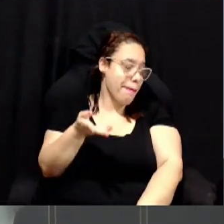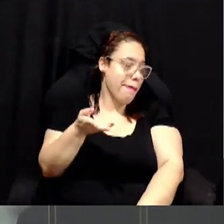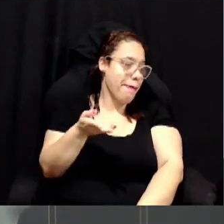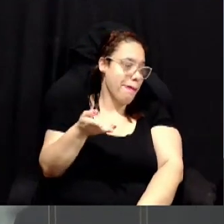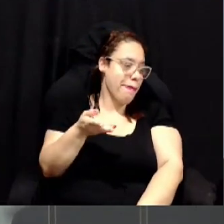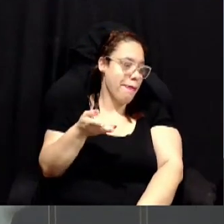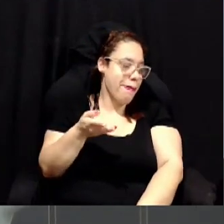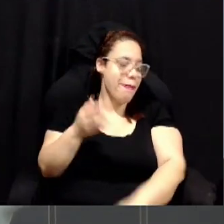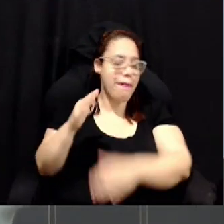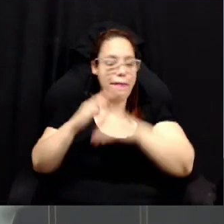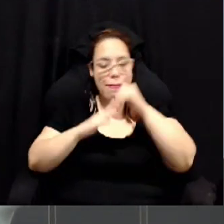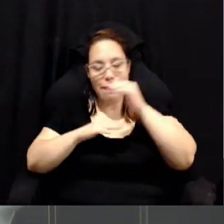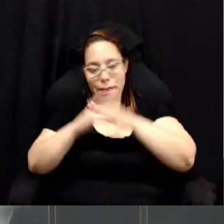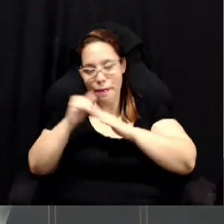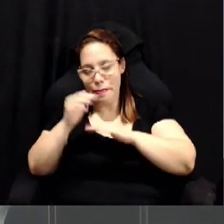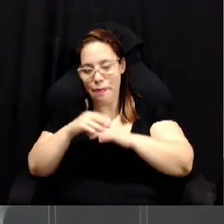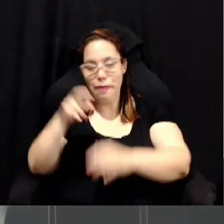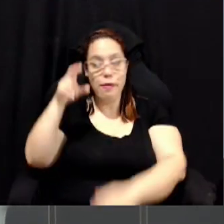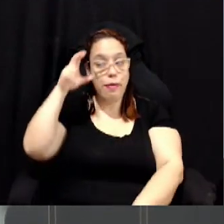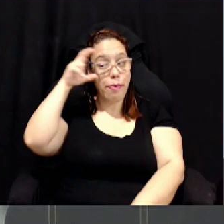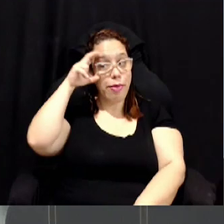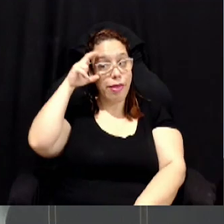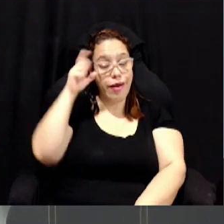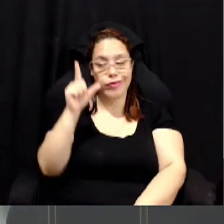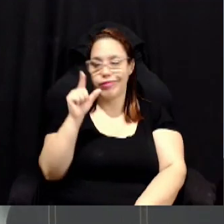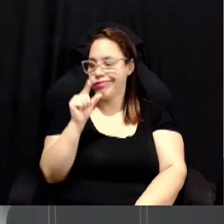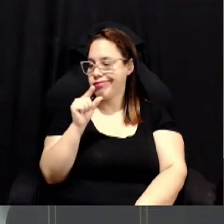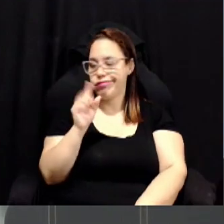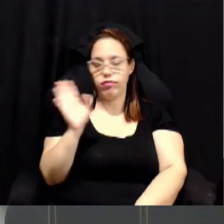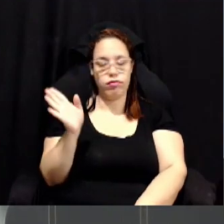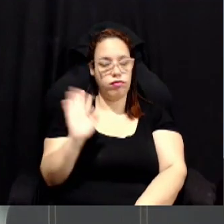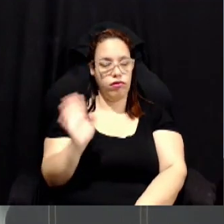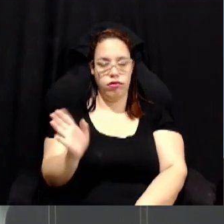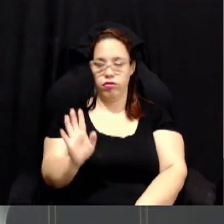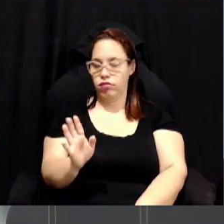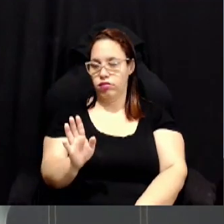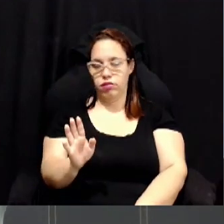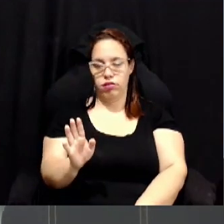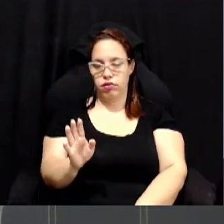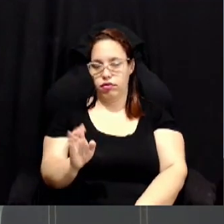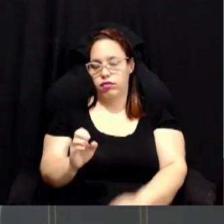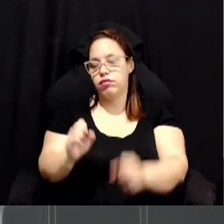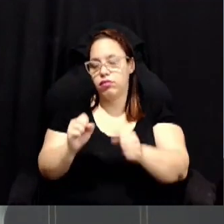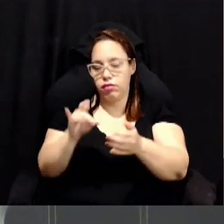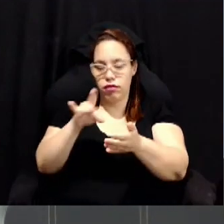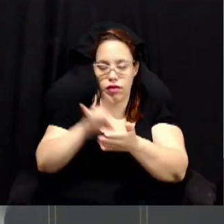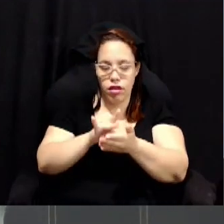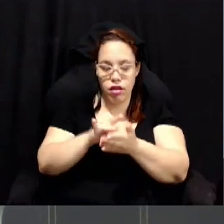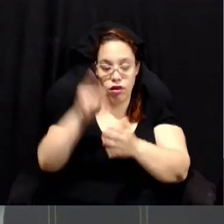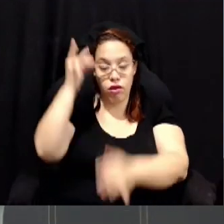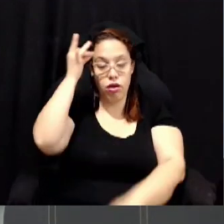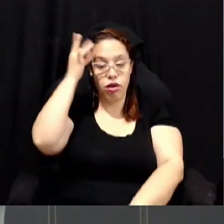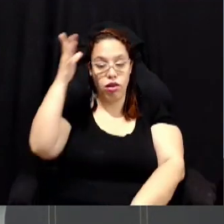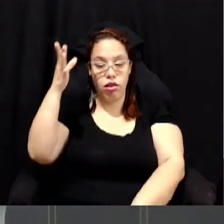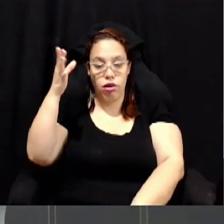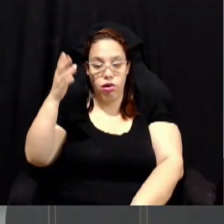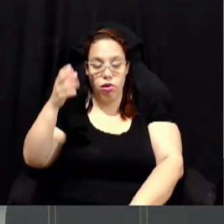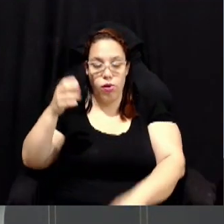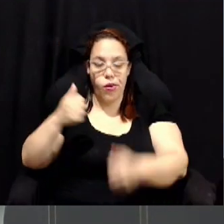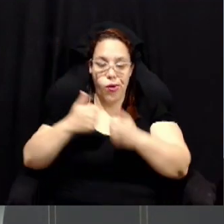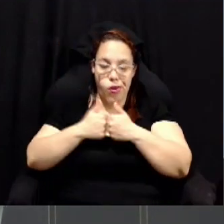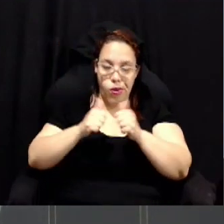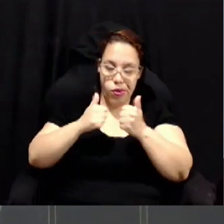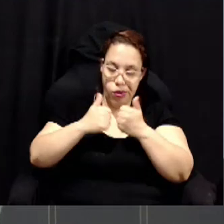ações, Carlinhos, que não são pequenas, né, que possam realmente facilitar o transporte, que